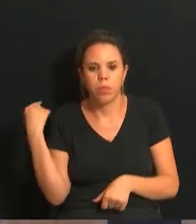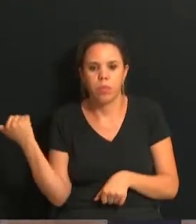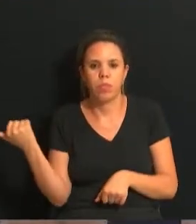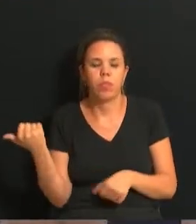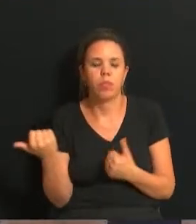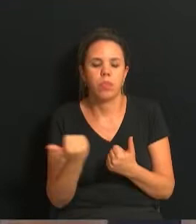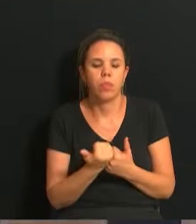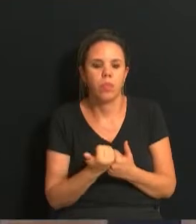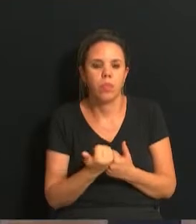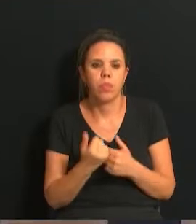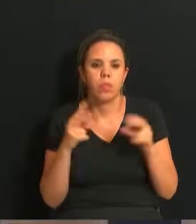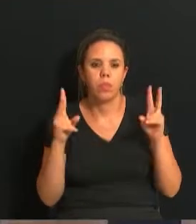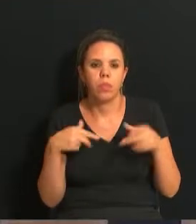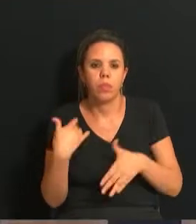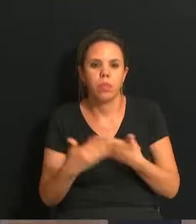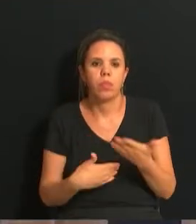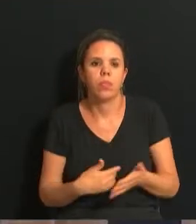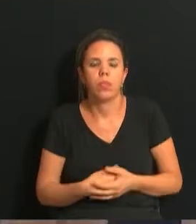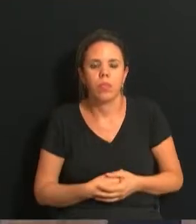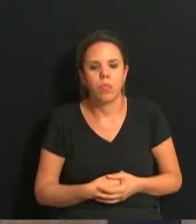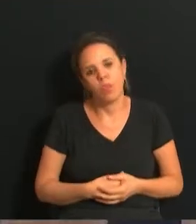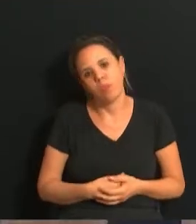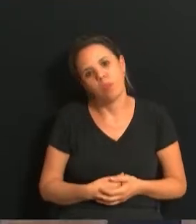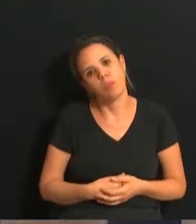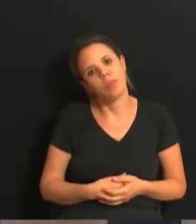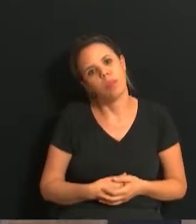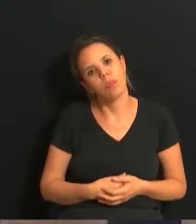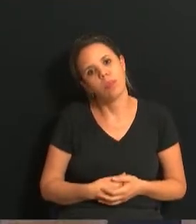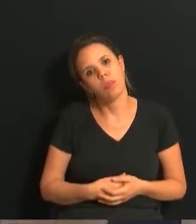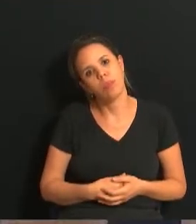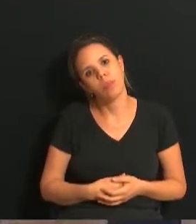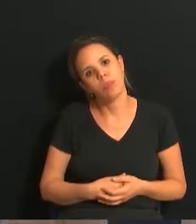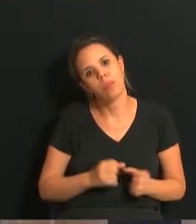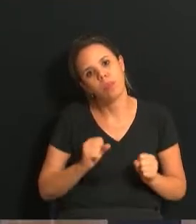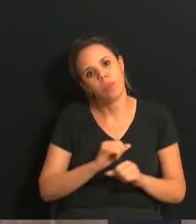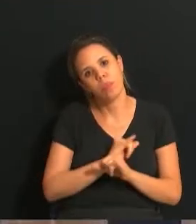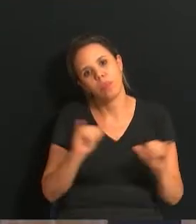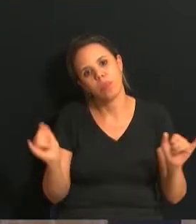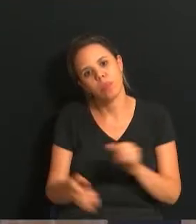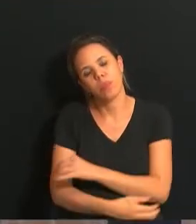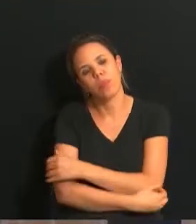Assim, enfim, é um tema recorrente, mas é a partir daí que eu posso dizer